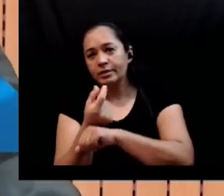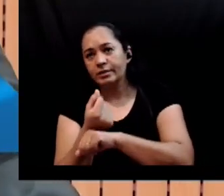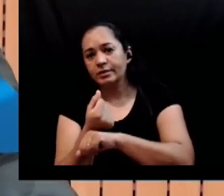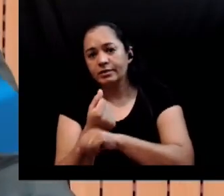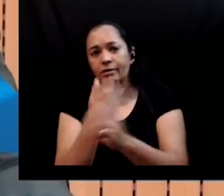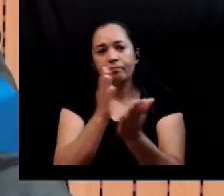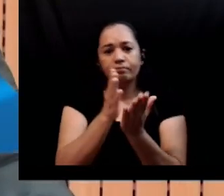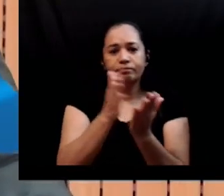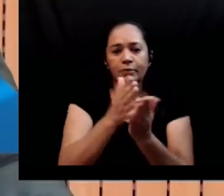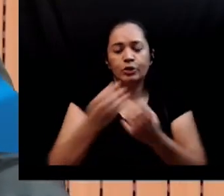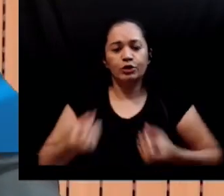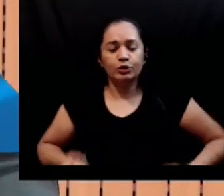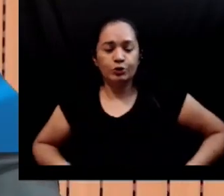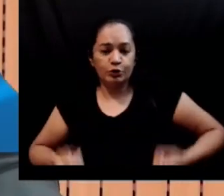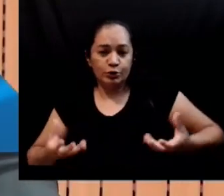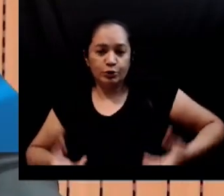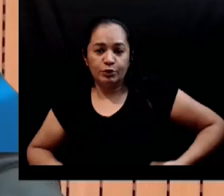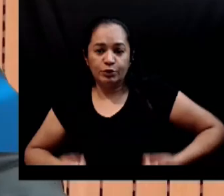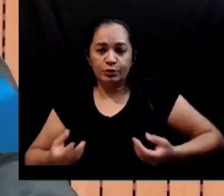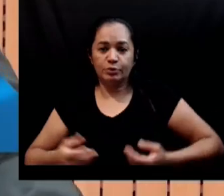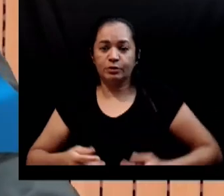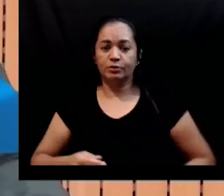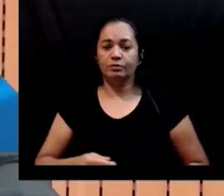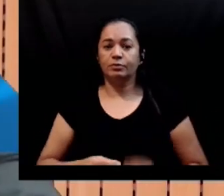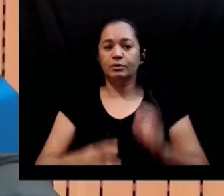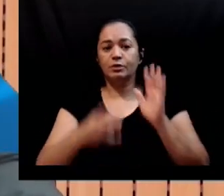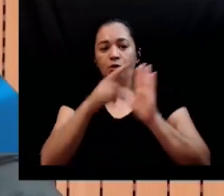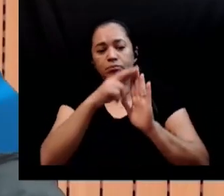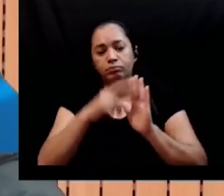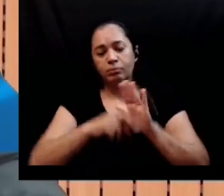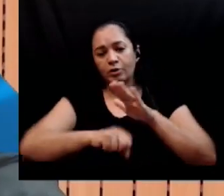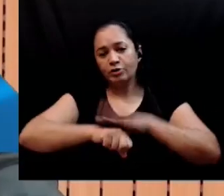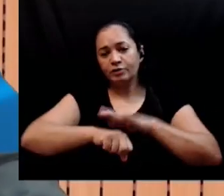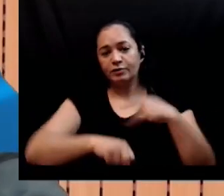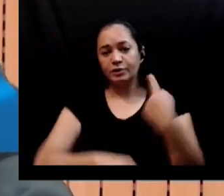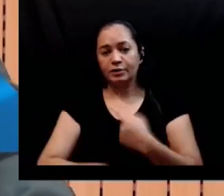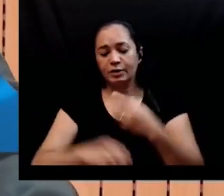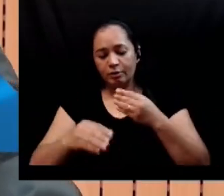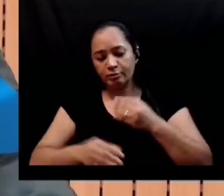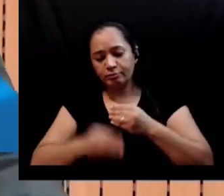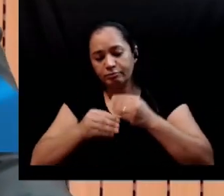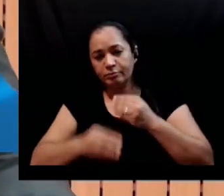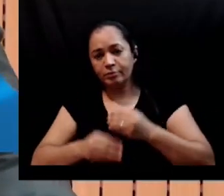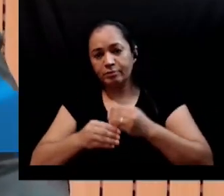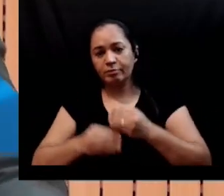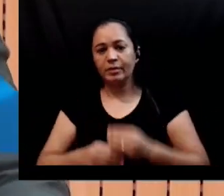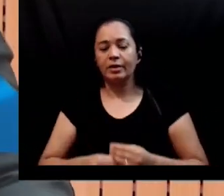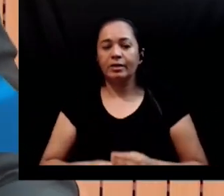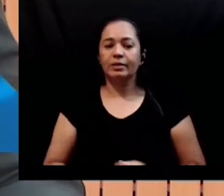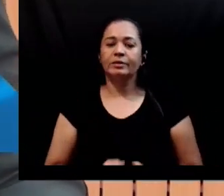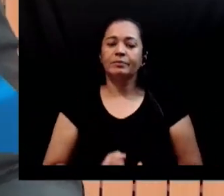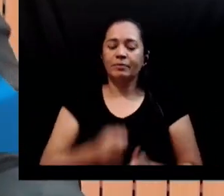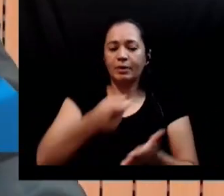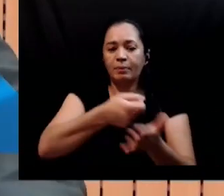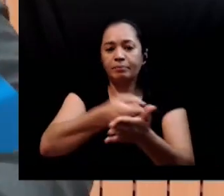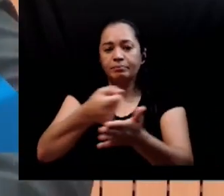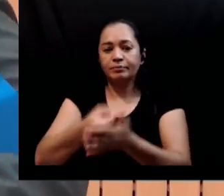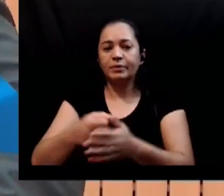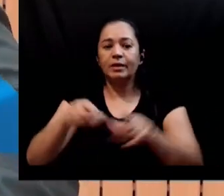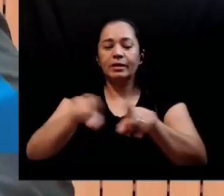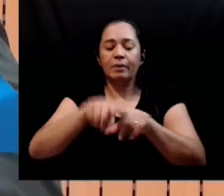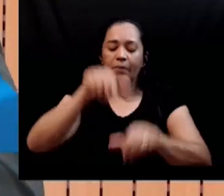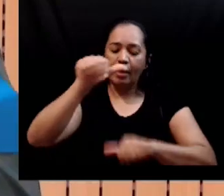despesa, o próprio regime de execução das nossas emendas parlamentares impositivas, alteração da